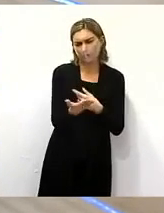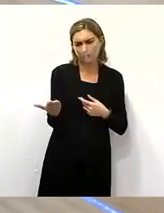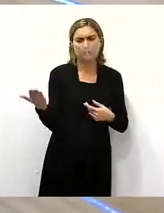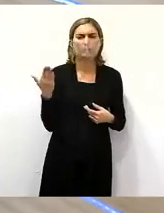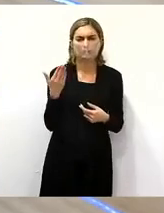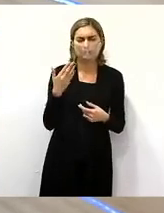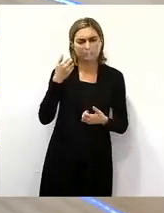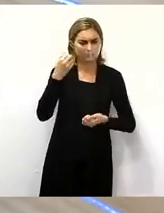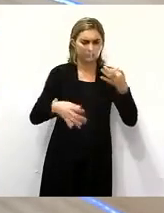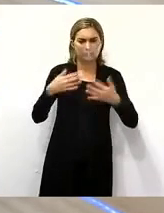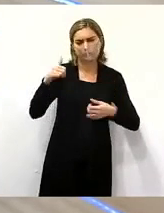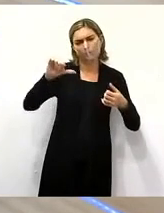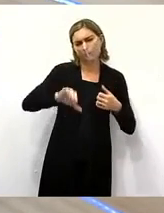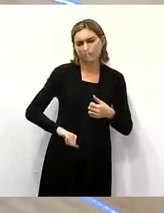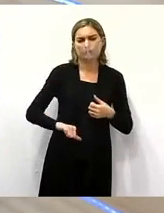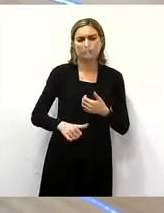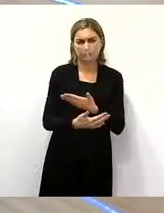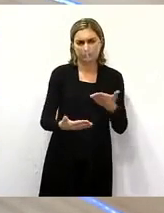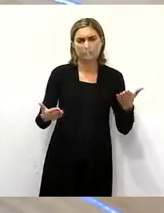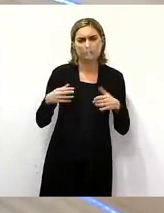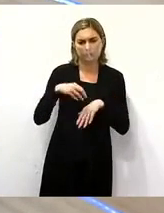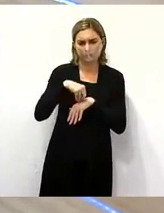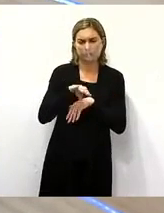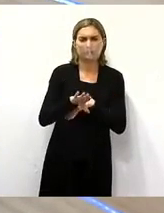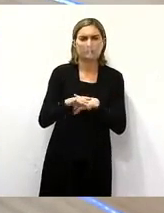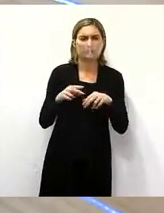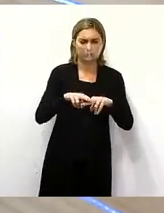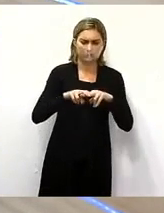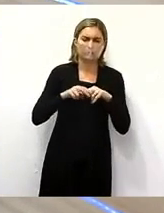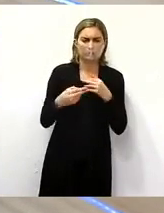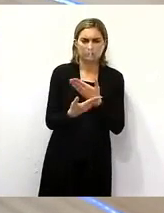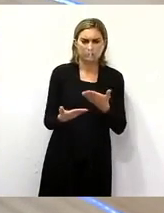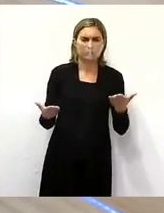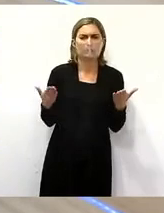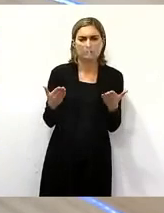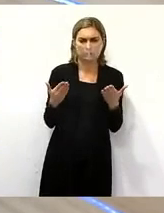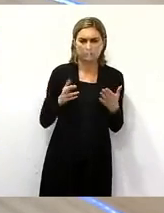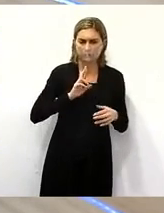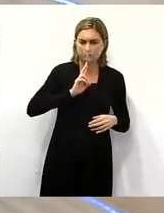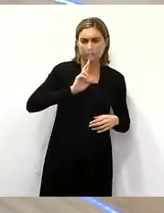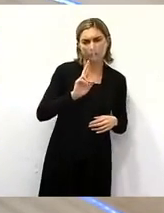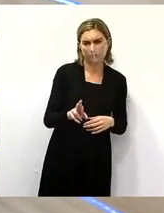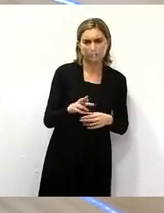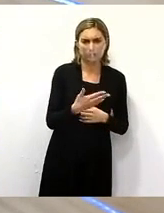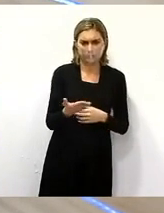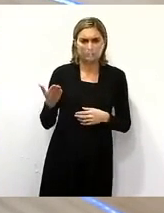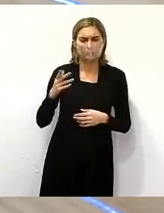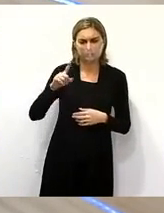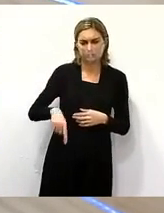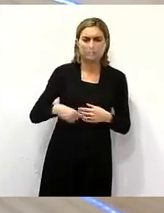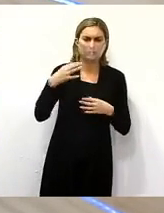desses relatos ruins que a questão traz. Por isso, não é? A resposta aí